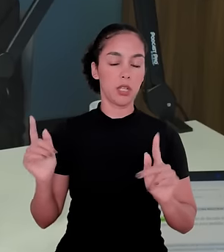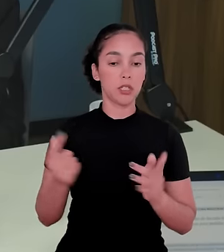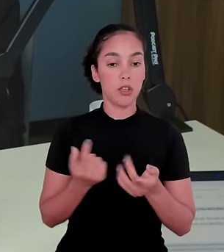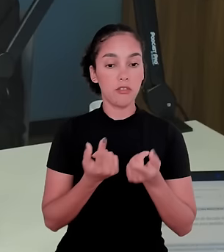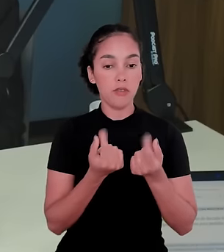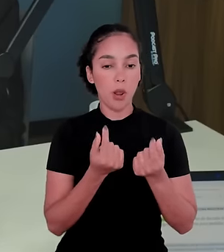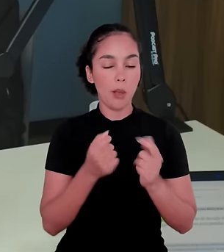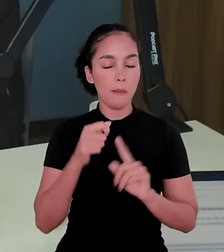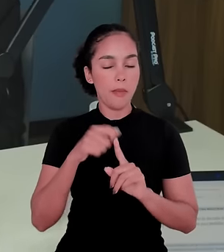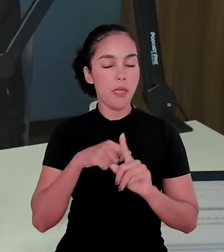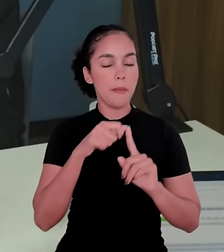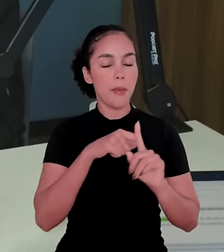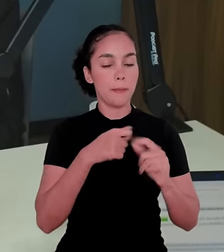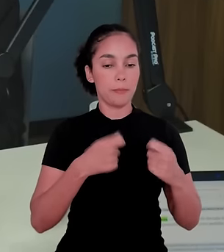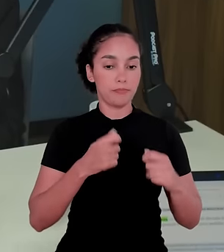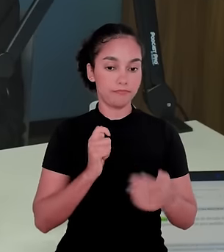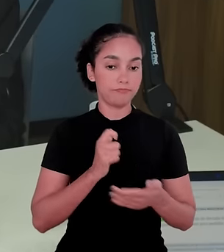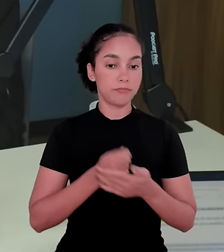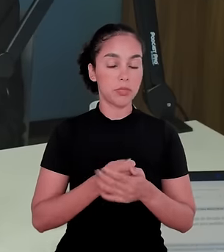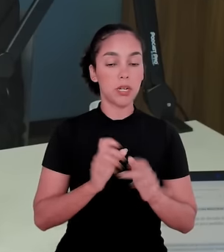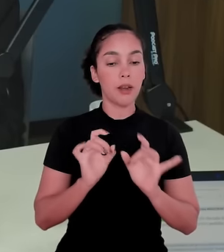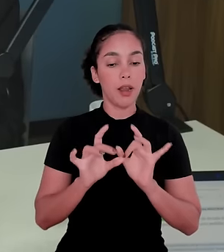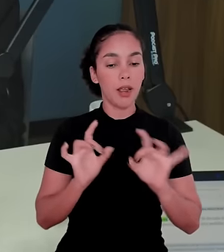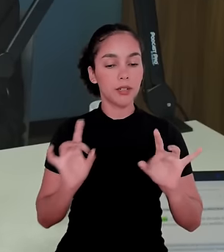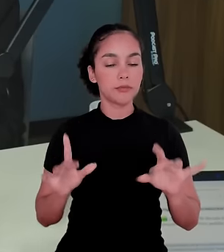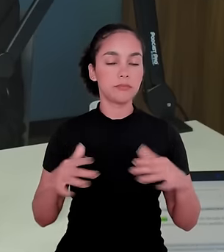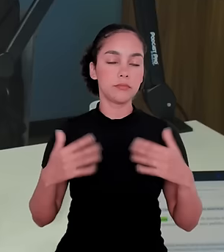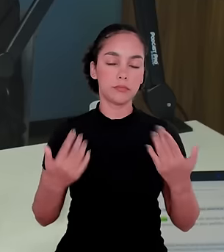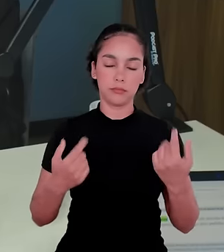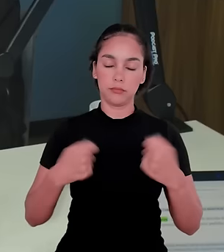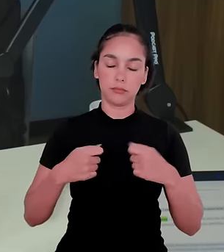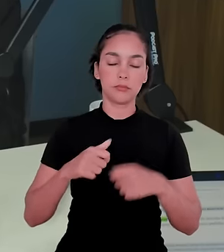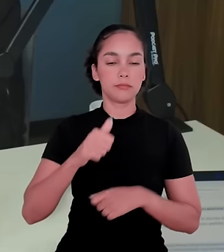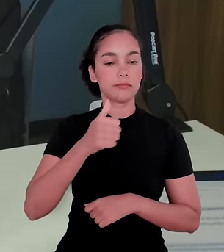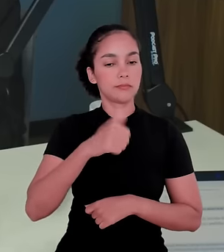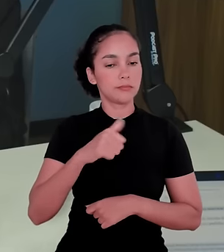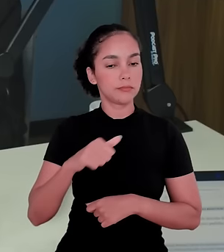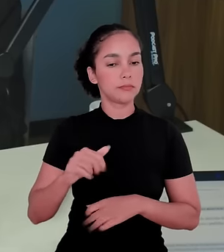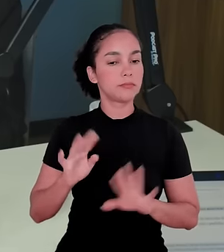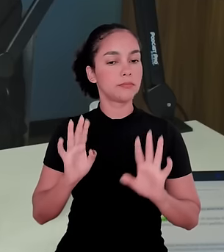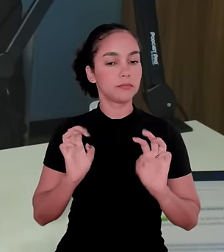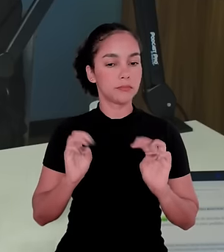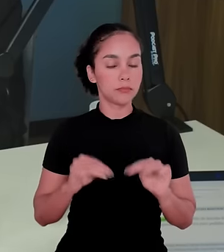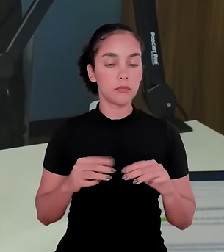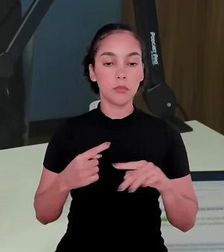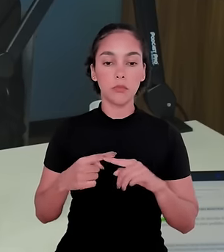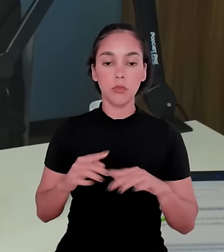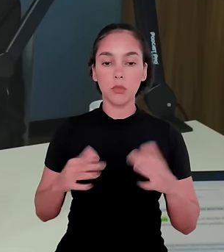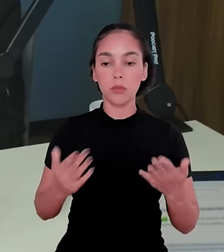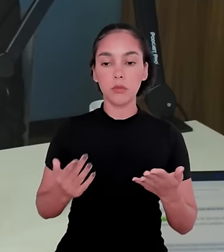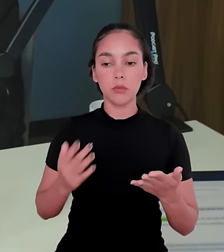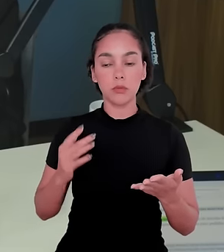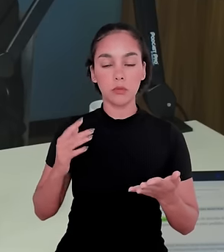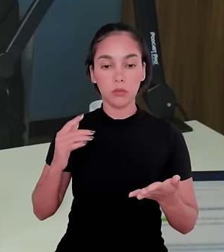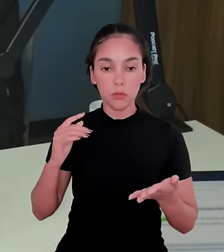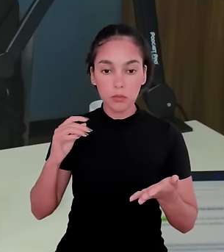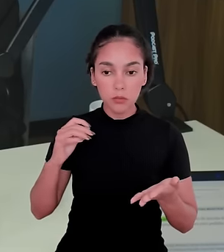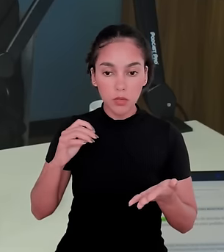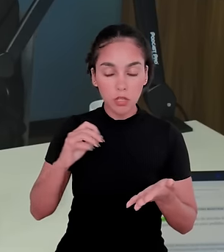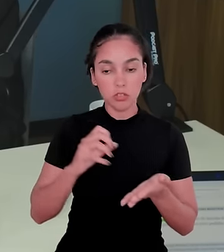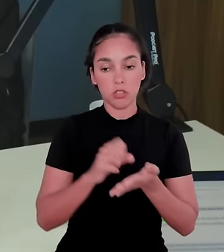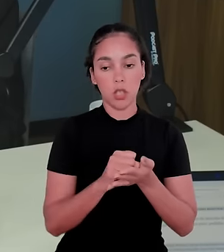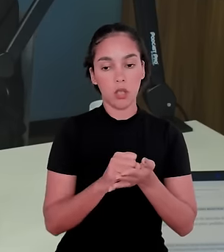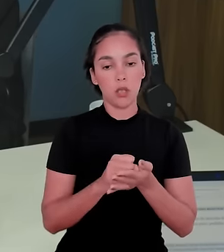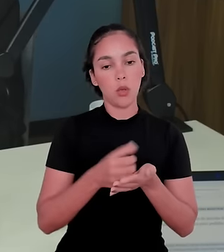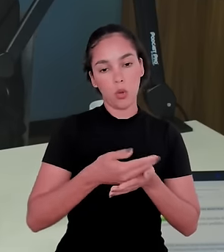que você tem que pagar cada atividade então assim você tem que analisar bem e quando fazer esse fechamento tem um